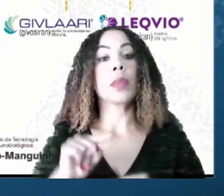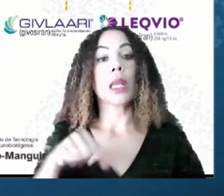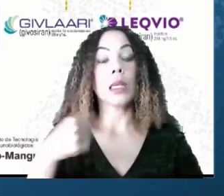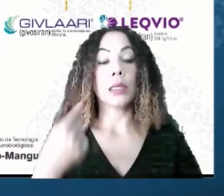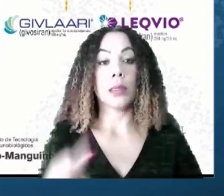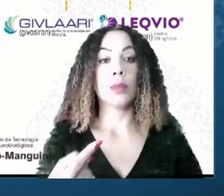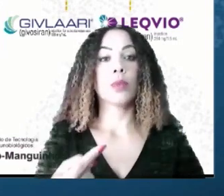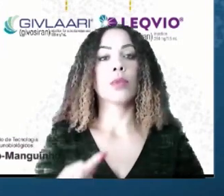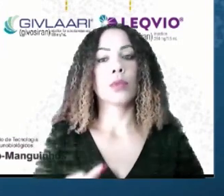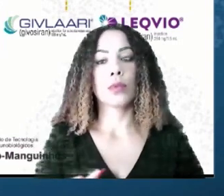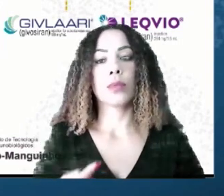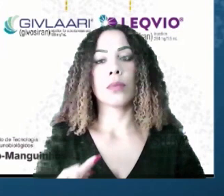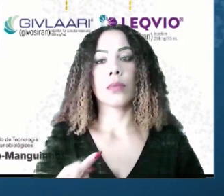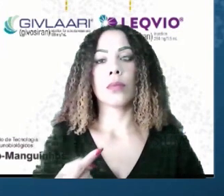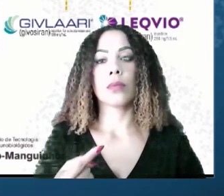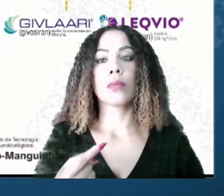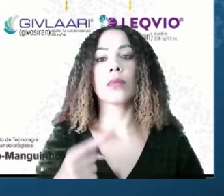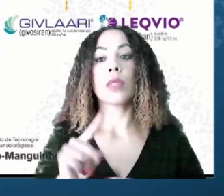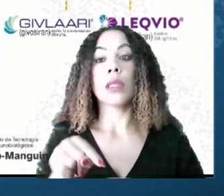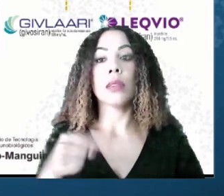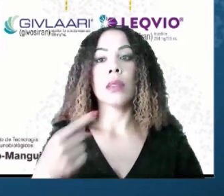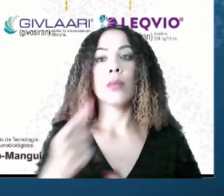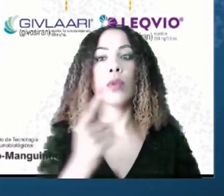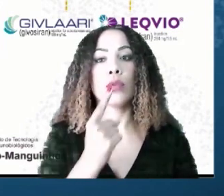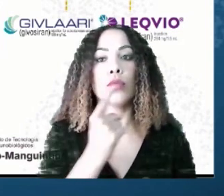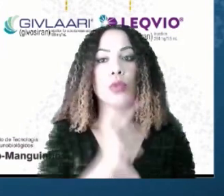disso, a descoberta